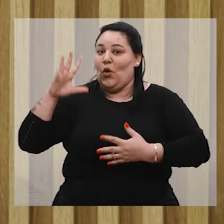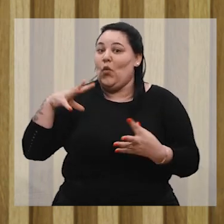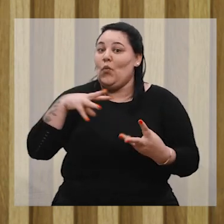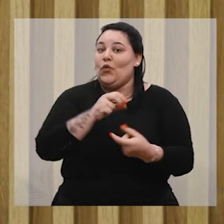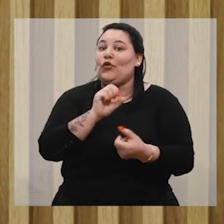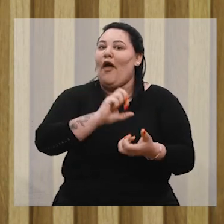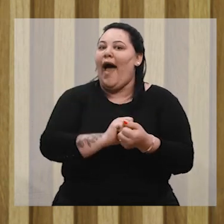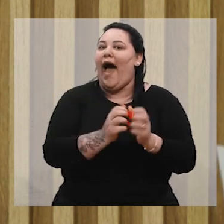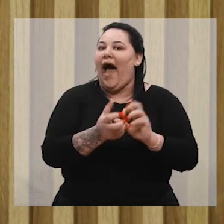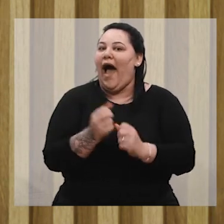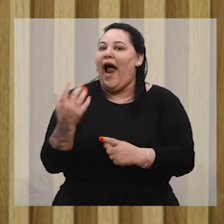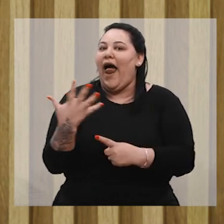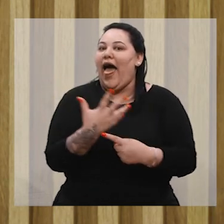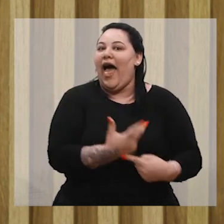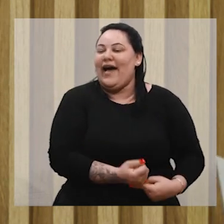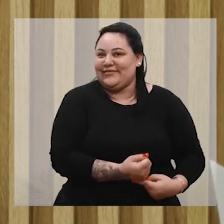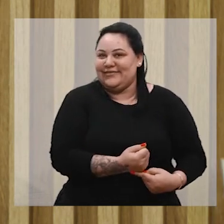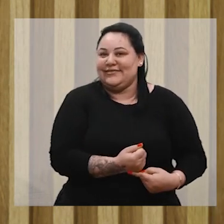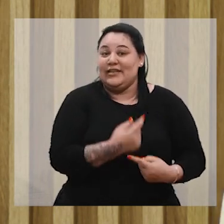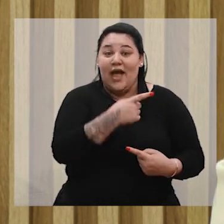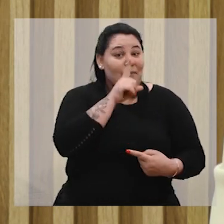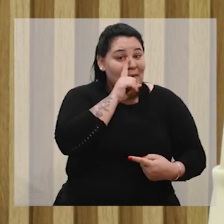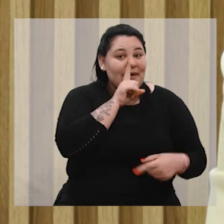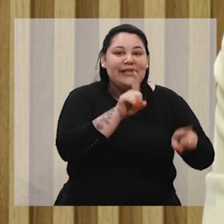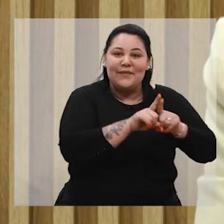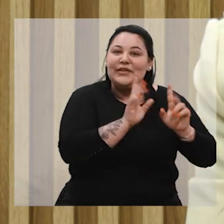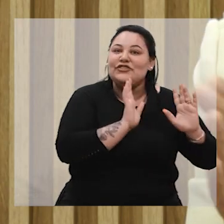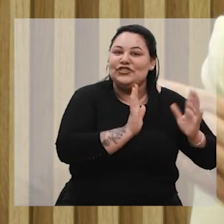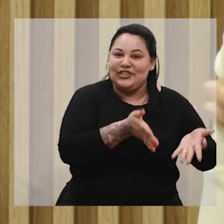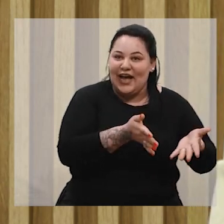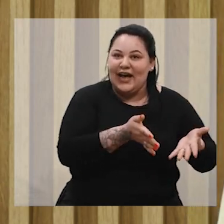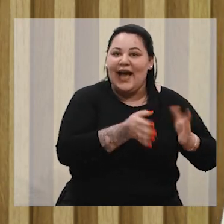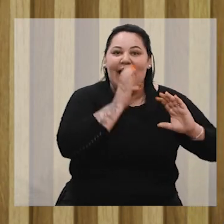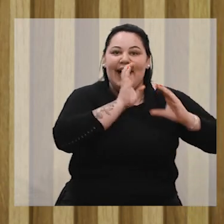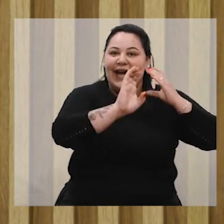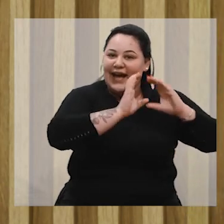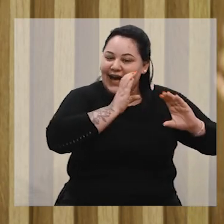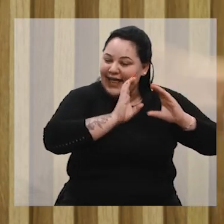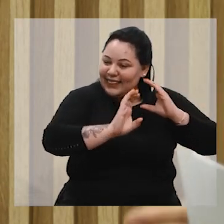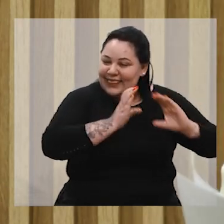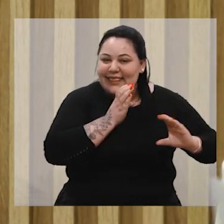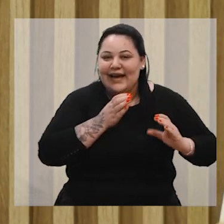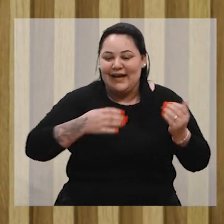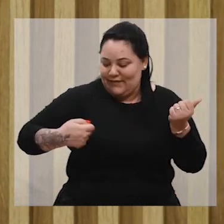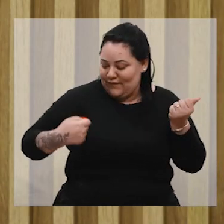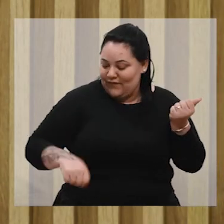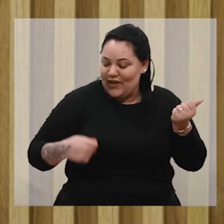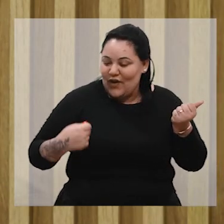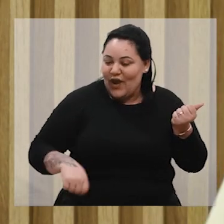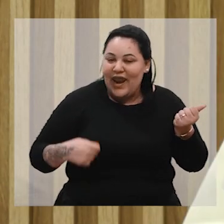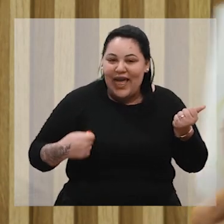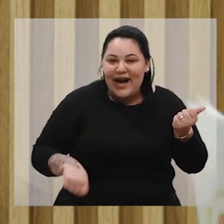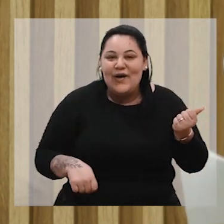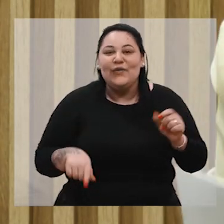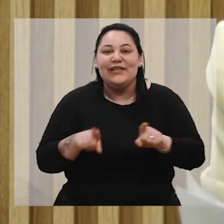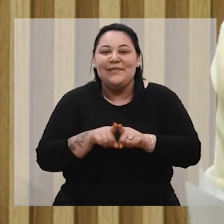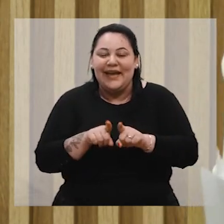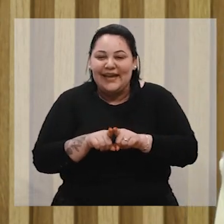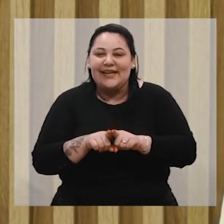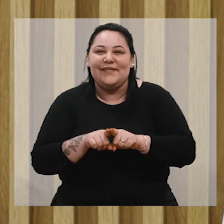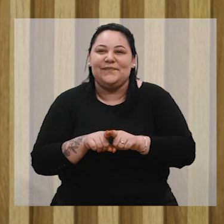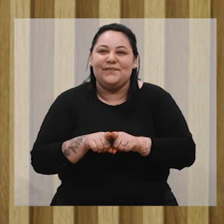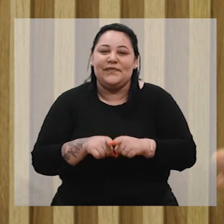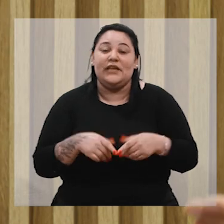comprometida com esse mundo artístico. Desde a mãe, né, que passou isso, a Andi canta em coral, a Andi toca